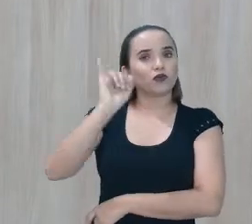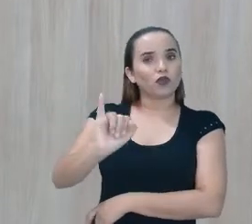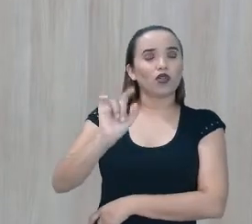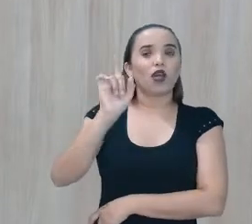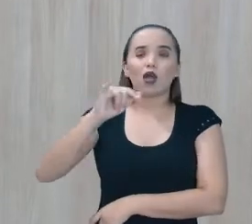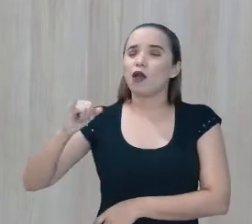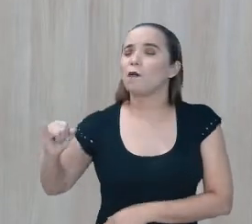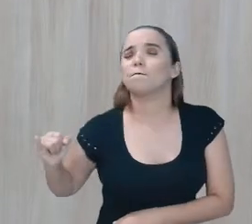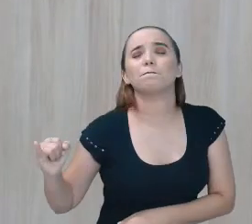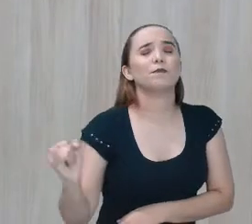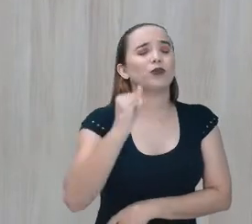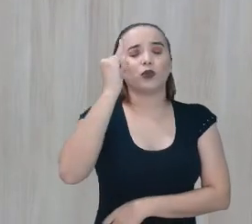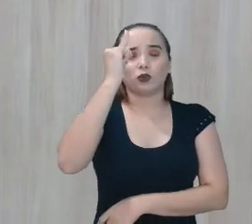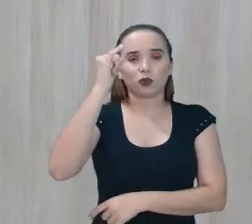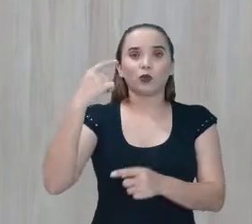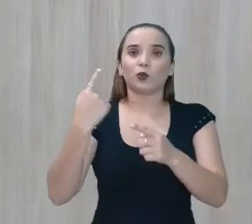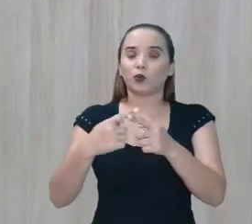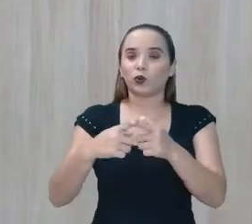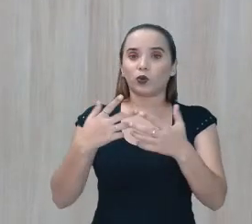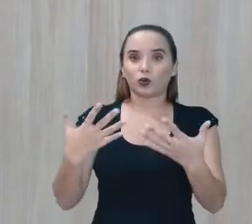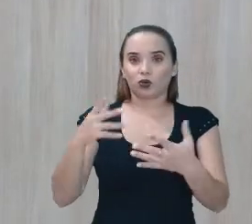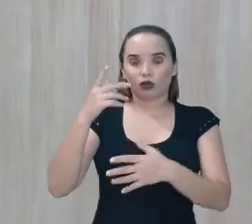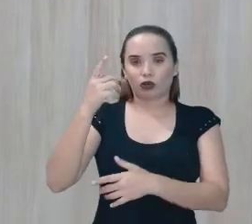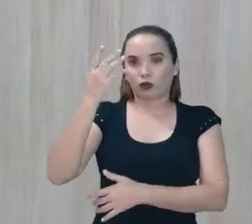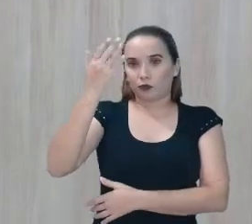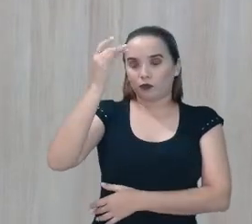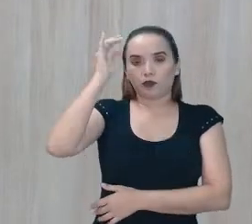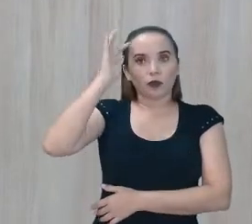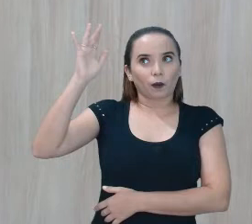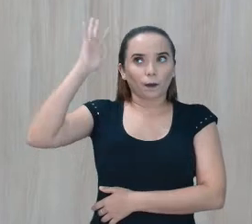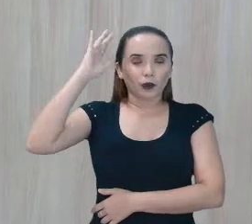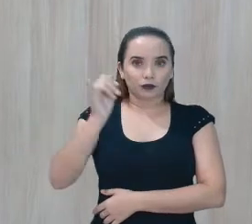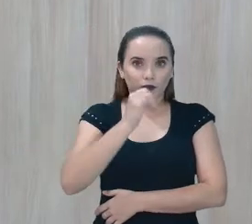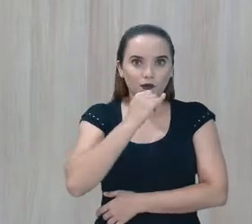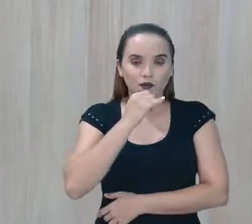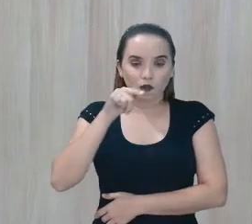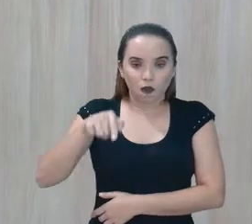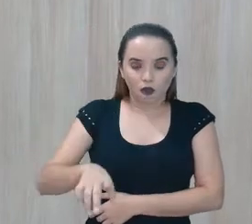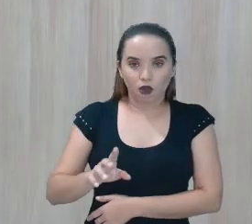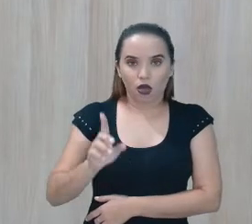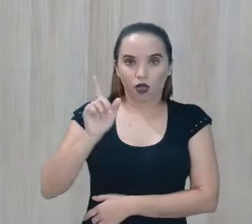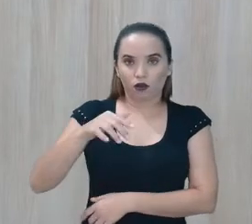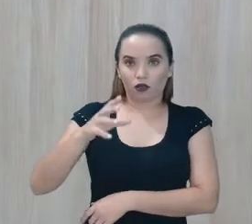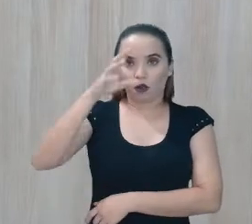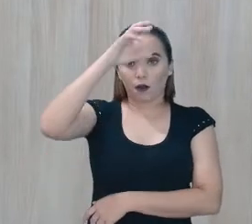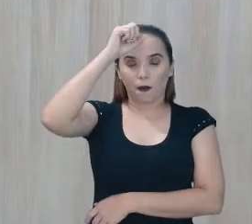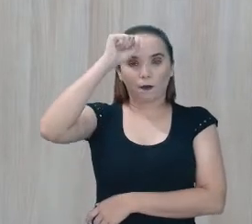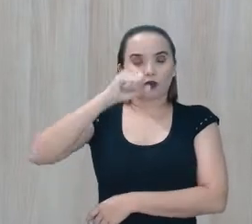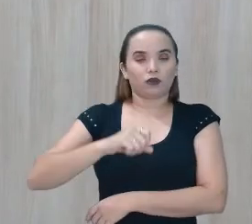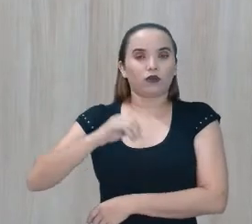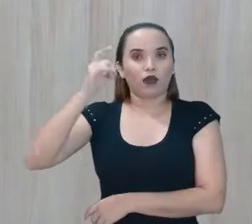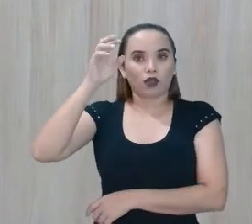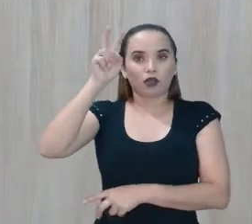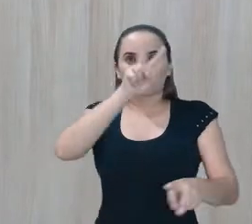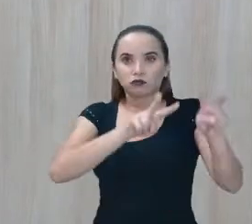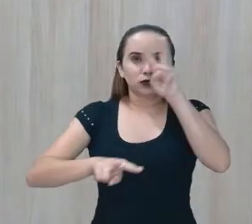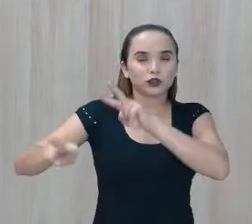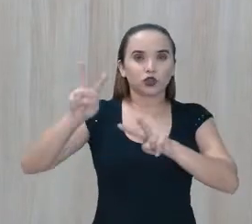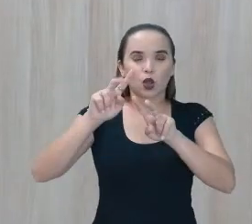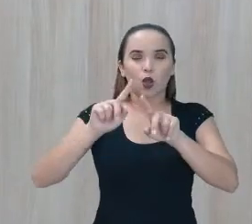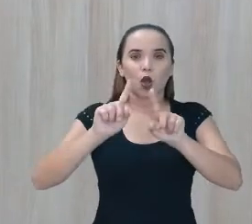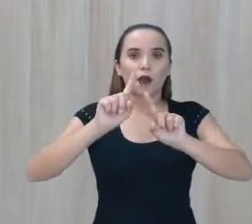se esse seu estudante ele é mais visual e você leva para a sala de aula, Thaís, um texto sem nenhuma